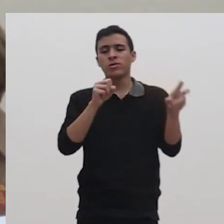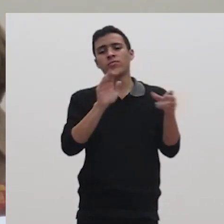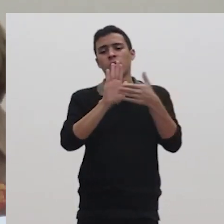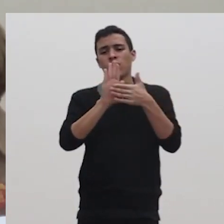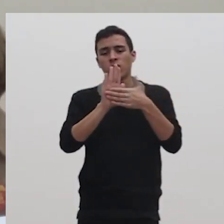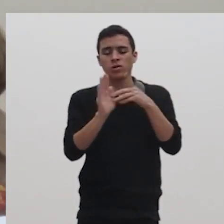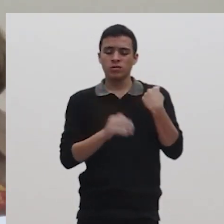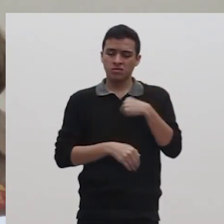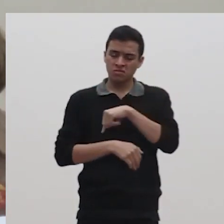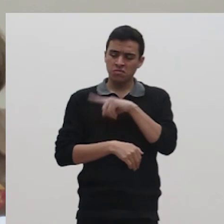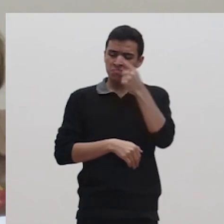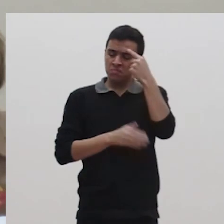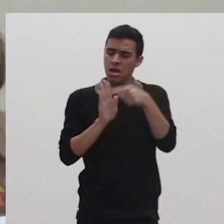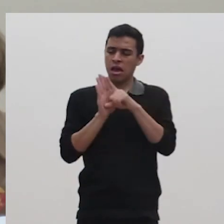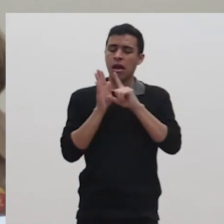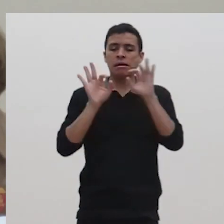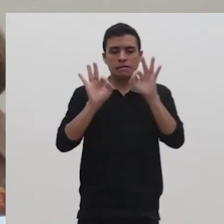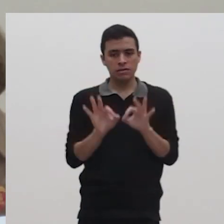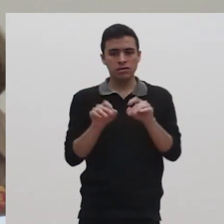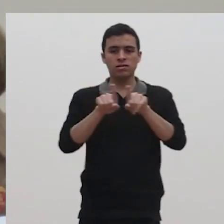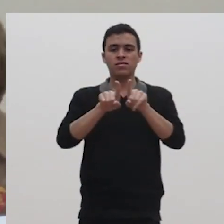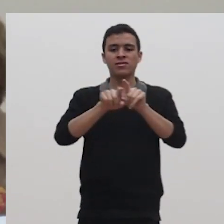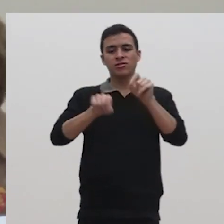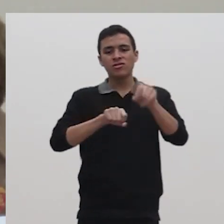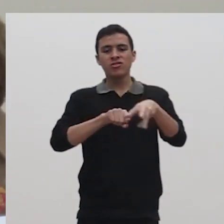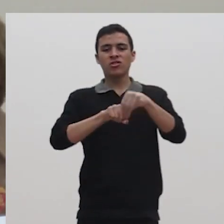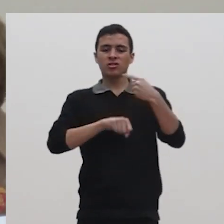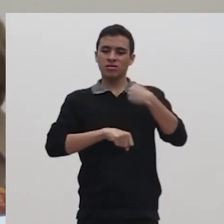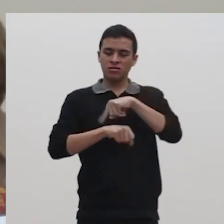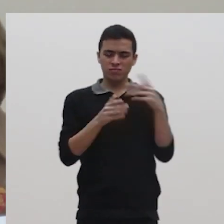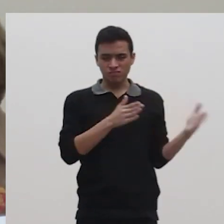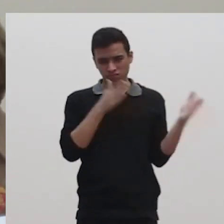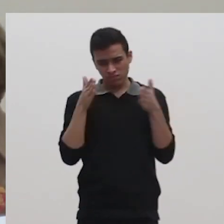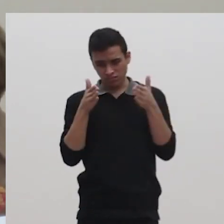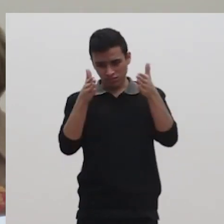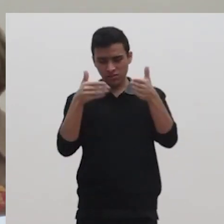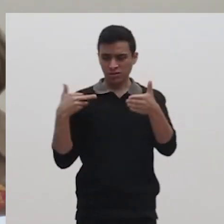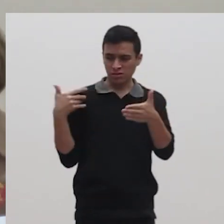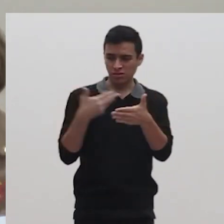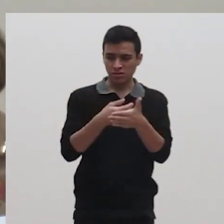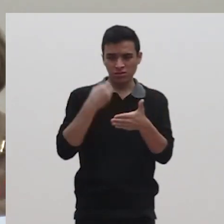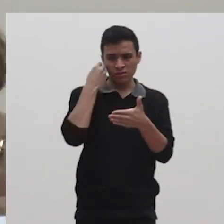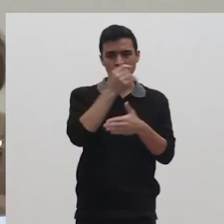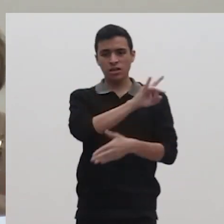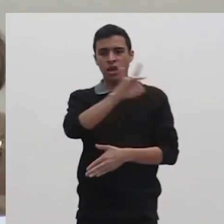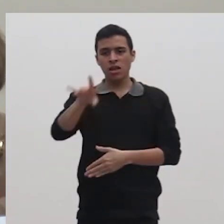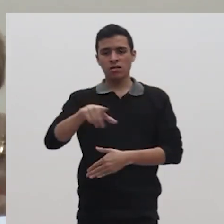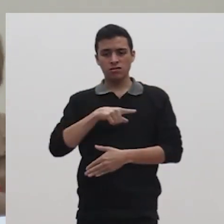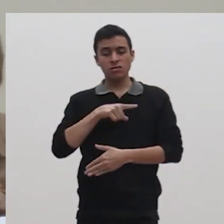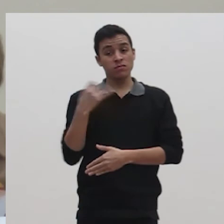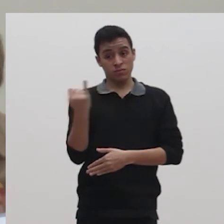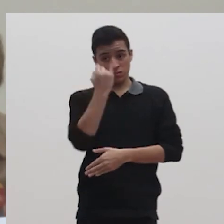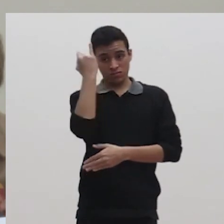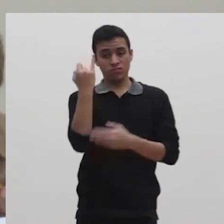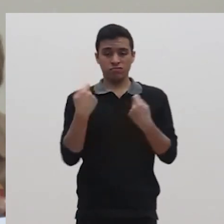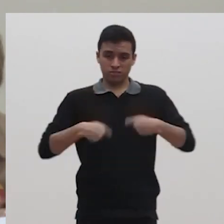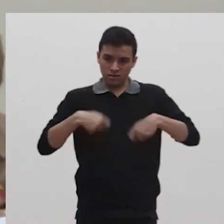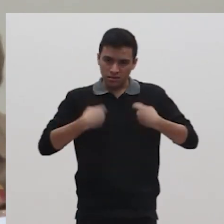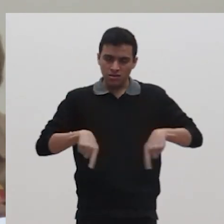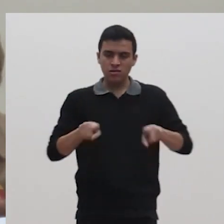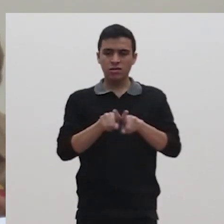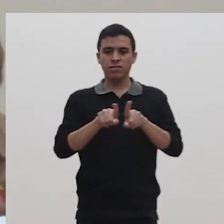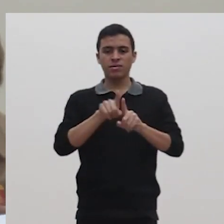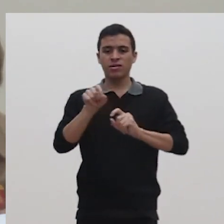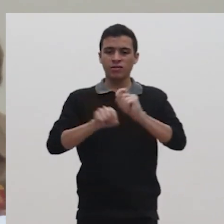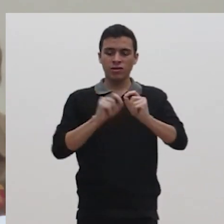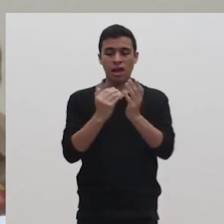conhecimento daquilo que a gente pensa, e sim, o conhecimento das nossas trajetórias, das experiências que cada um tem, é alguma coisa que precisa